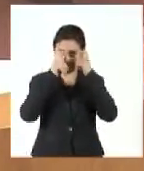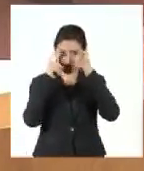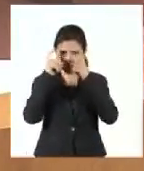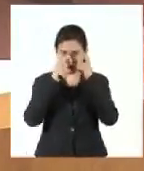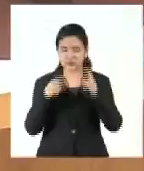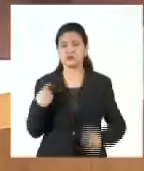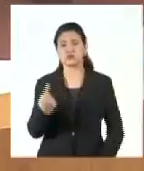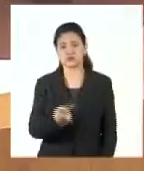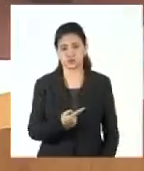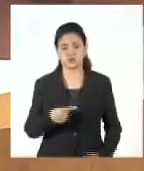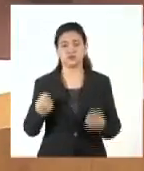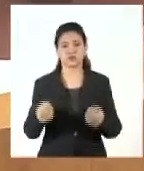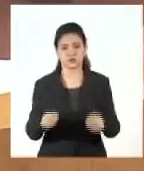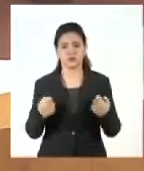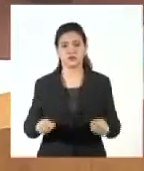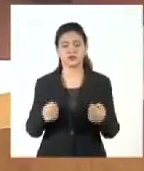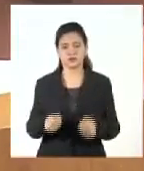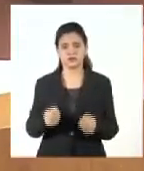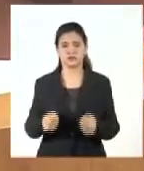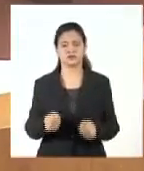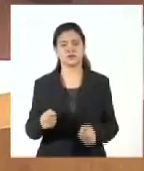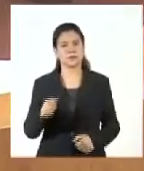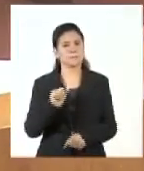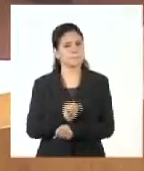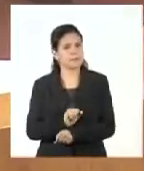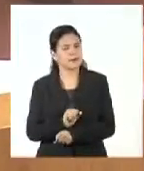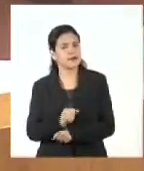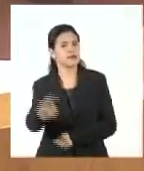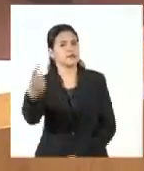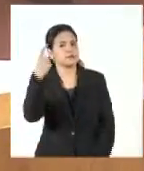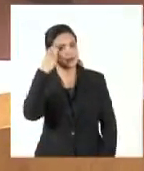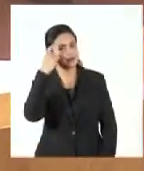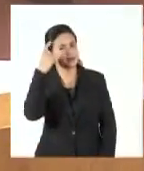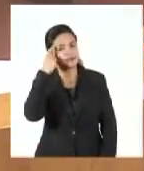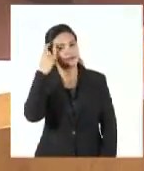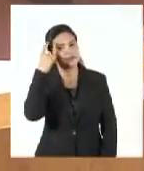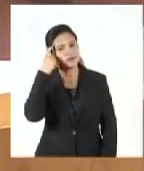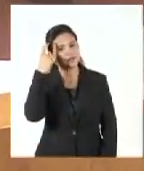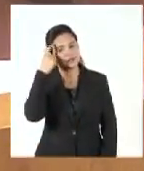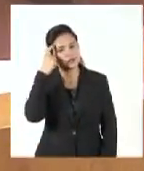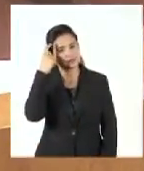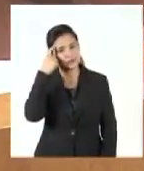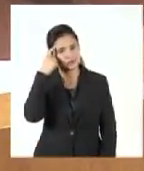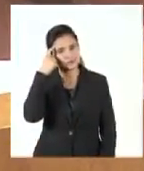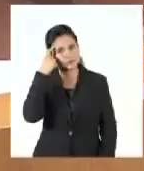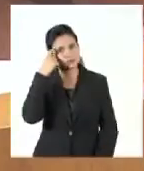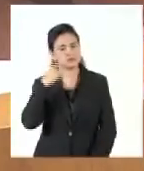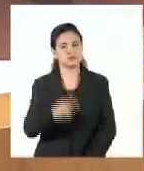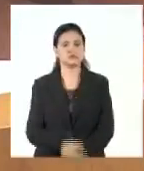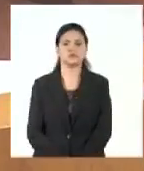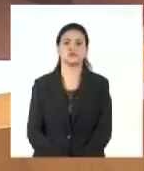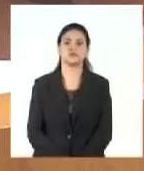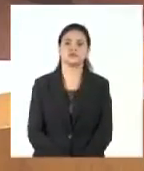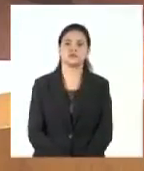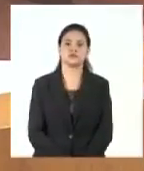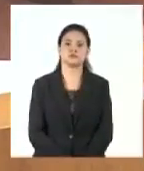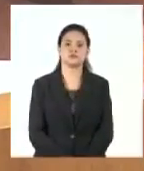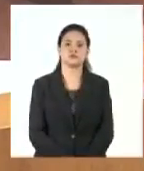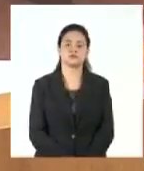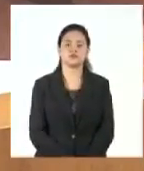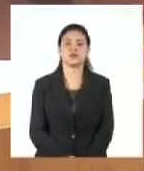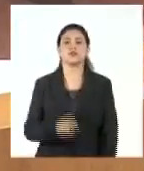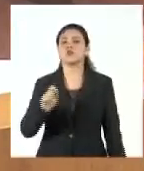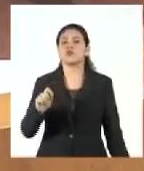devemos realmente parar para pensar e ver o que está